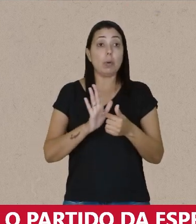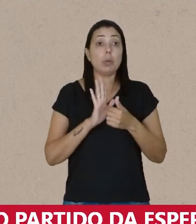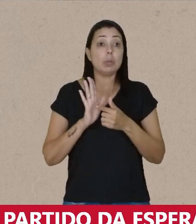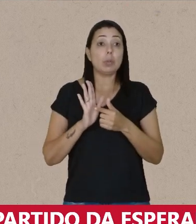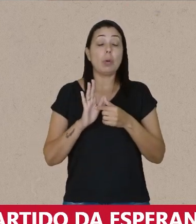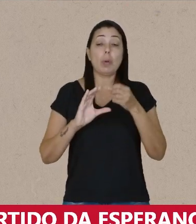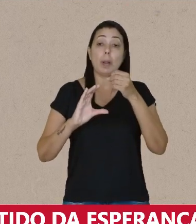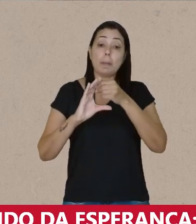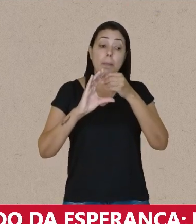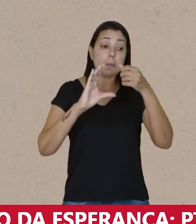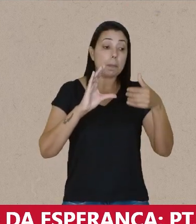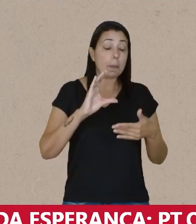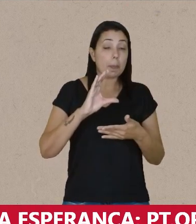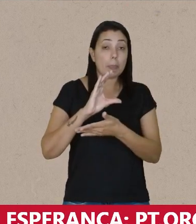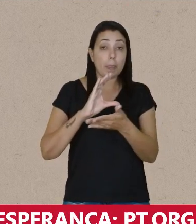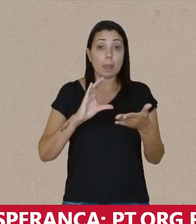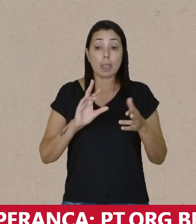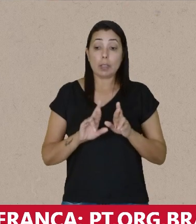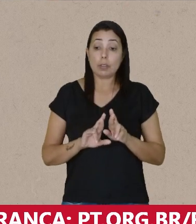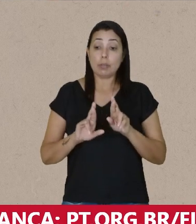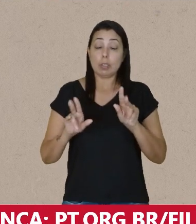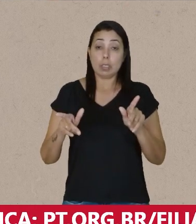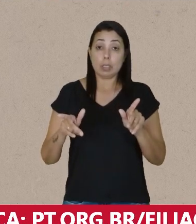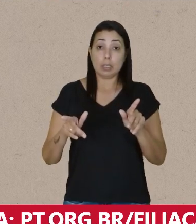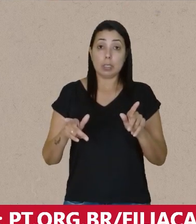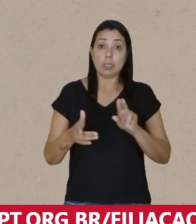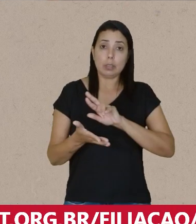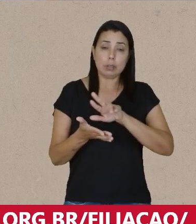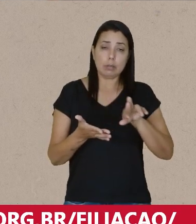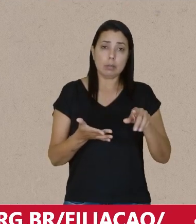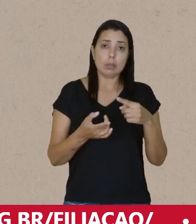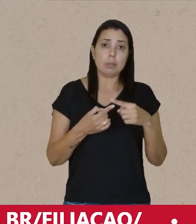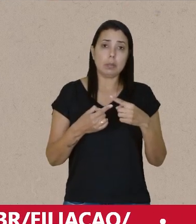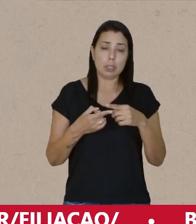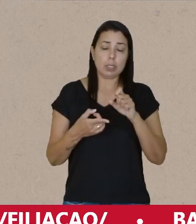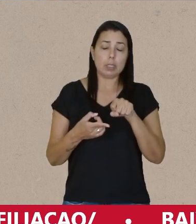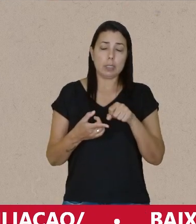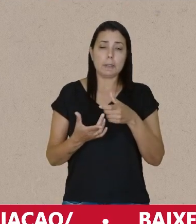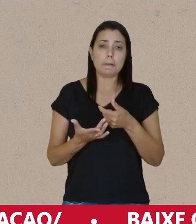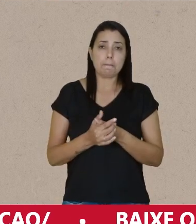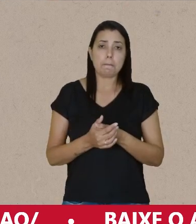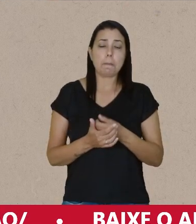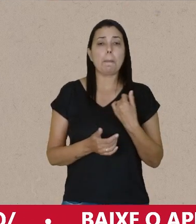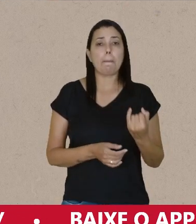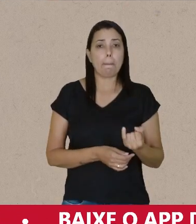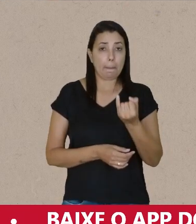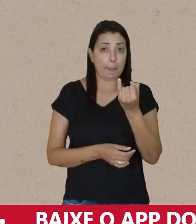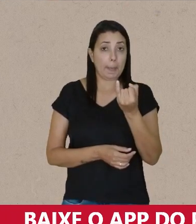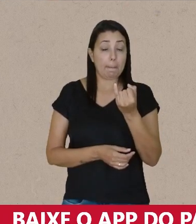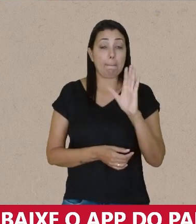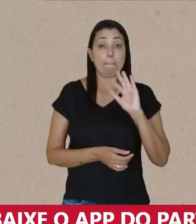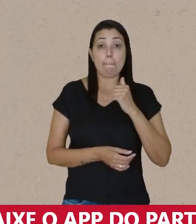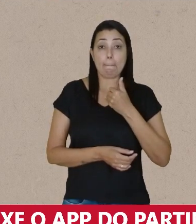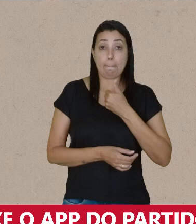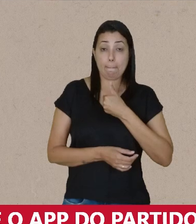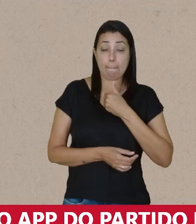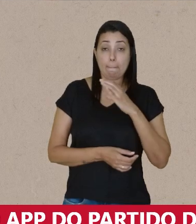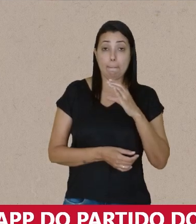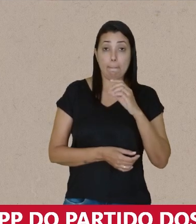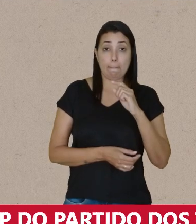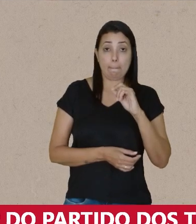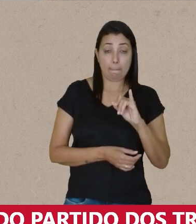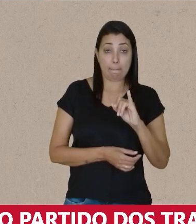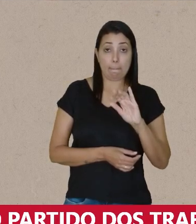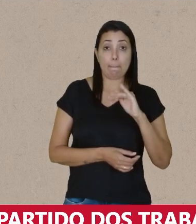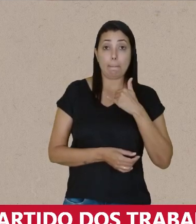essa característica que diferencia das demais, porque foi muito importante, né, para a gente, para a CPI,